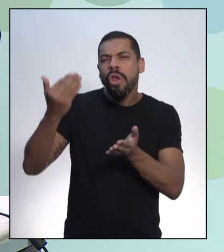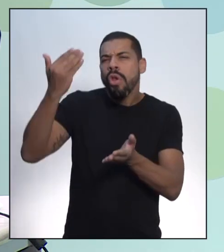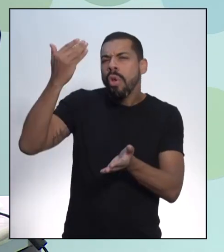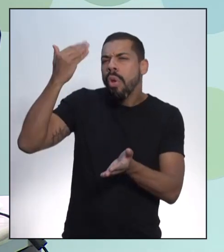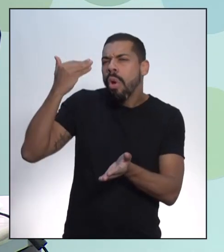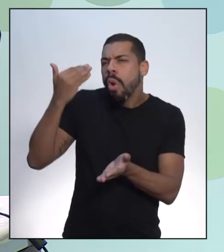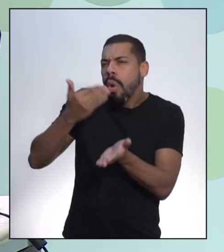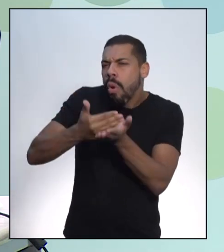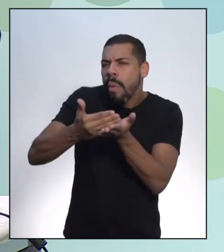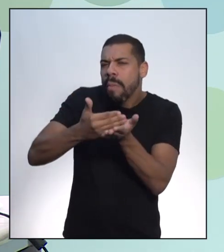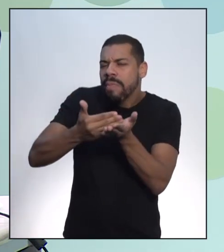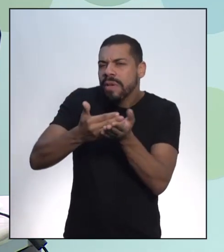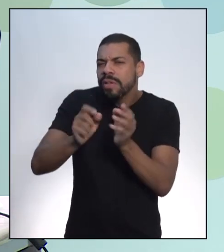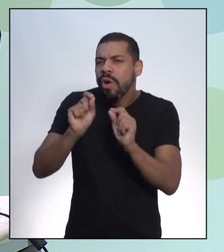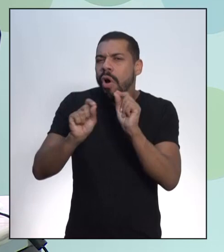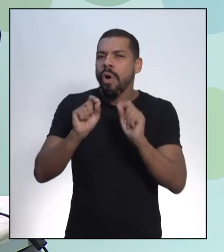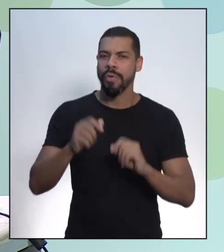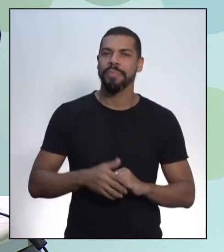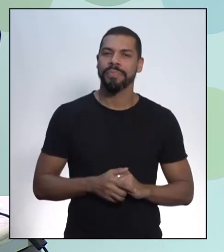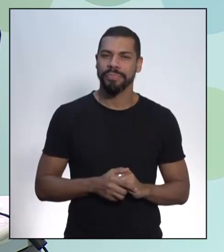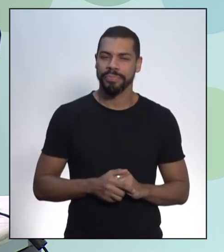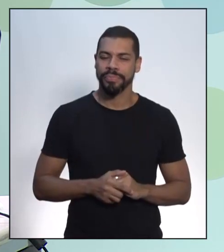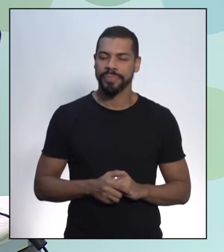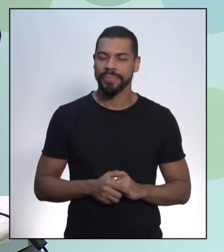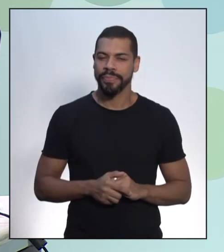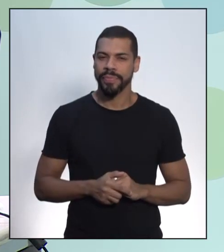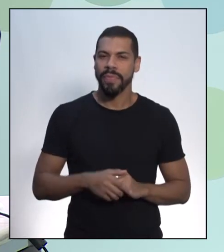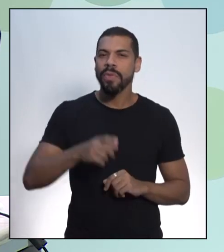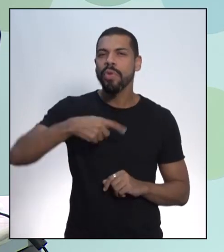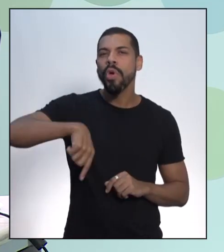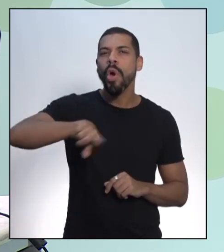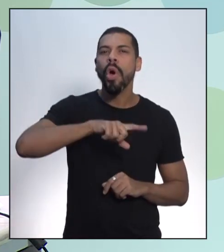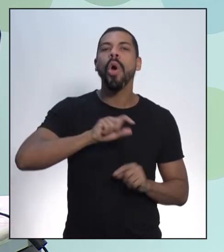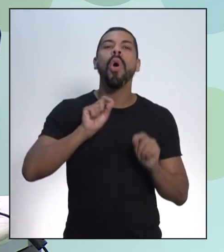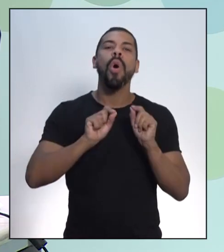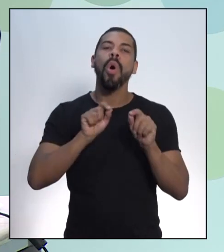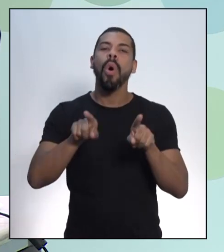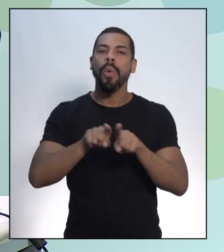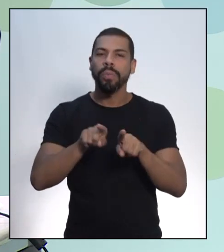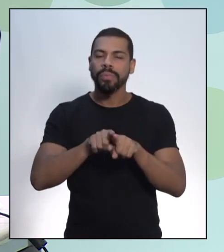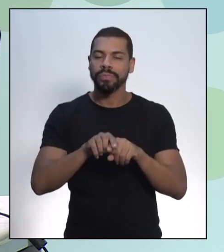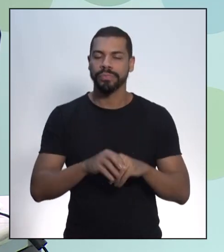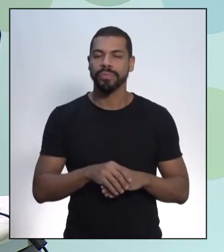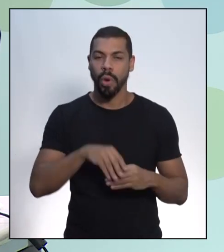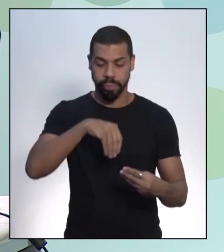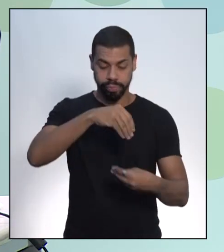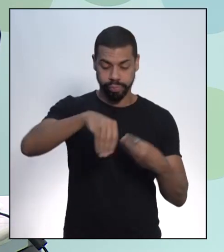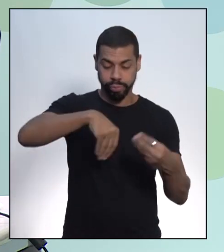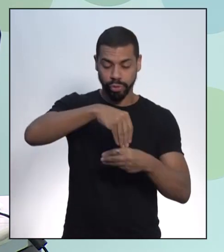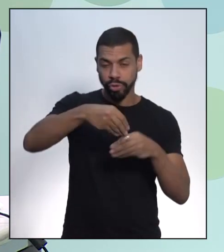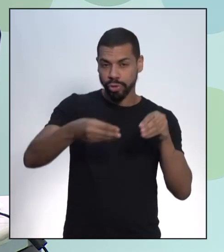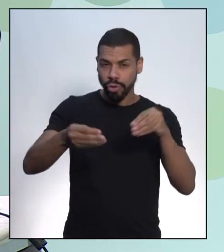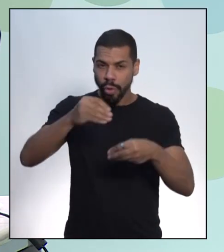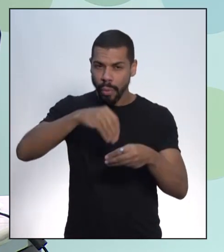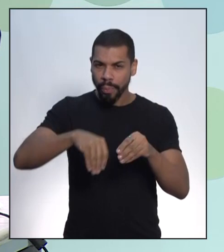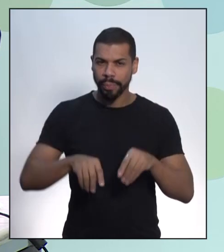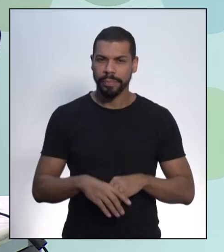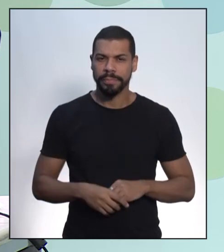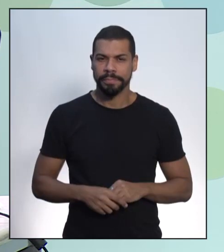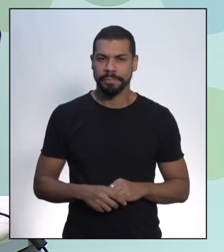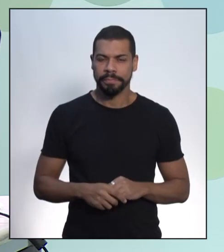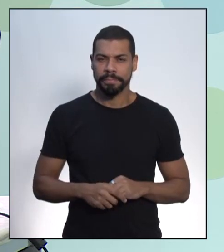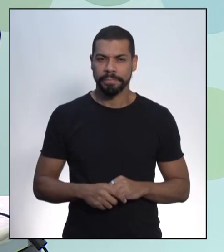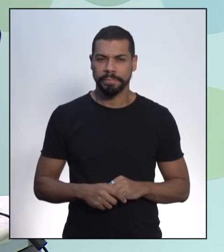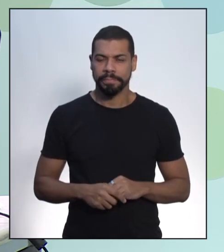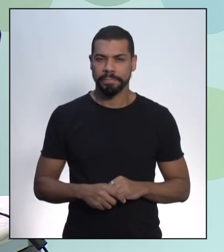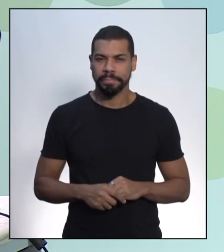vimos o quê? Na parte de floculação, que foi adicionado o óxido de cálcio e o sulfato de alumínio, né? Está na próxima